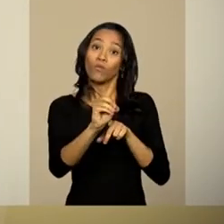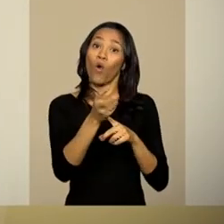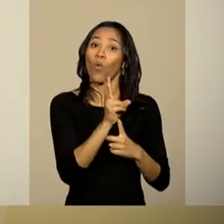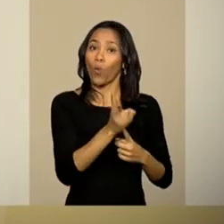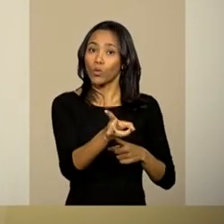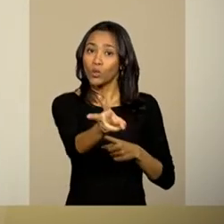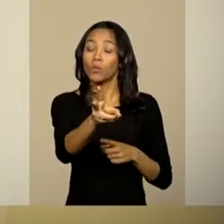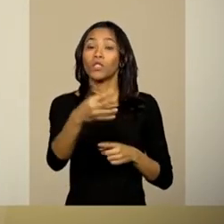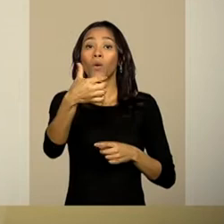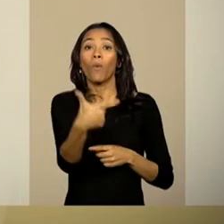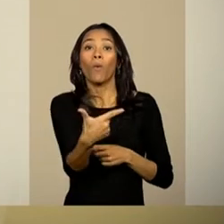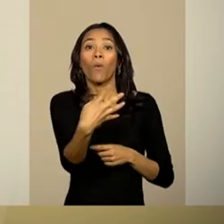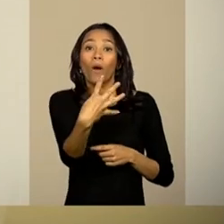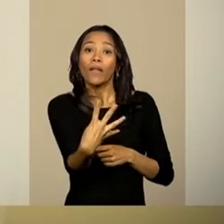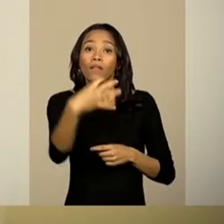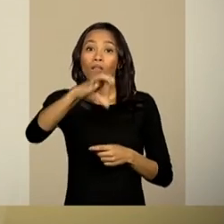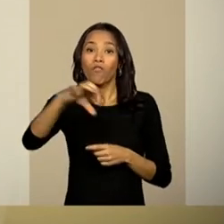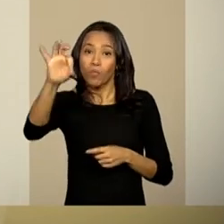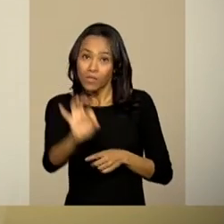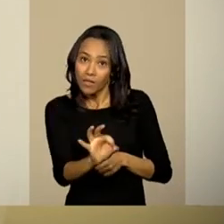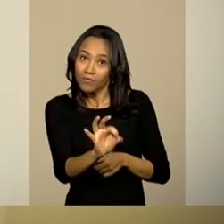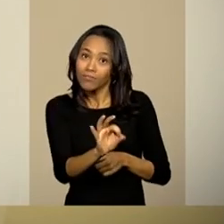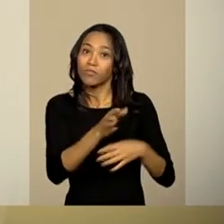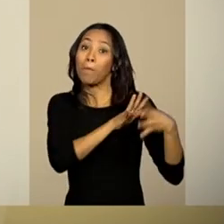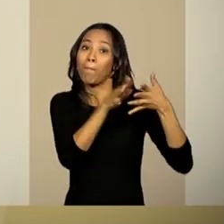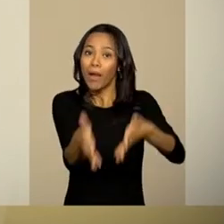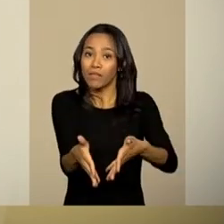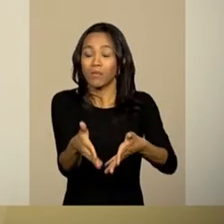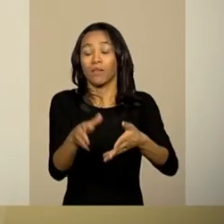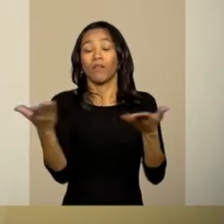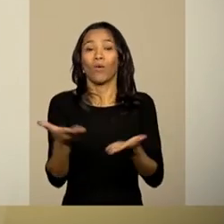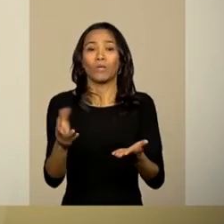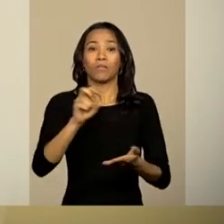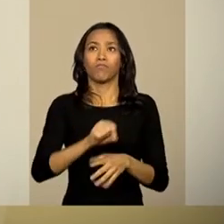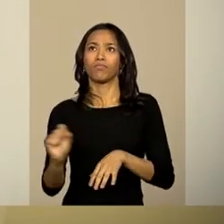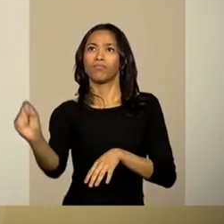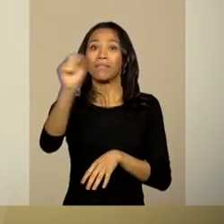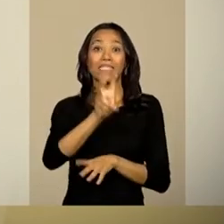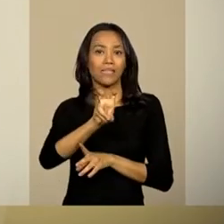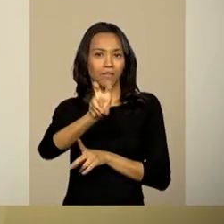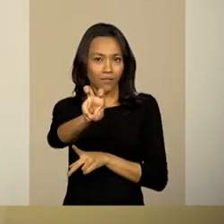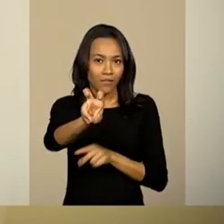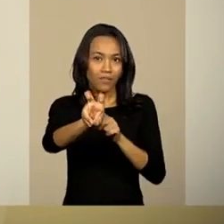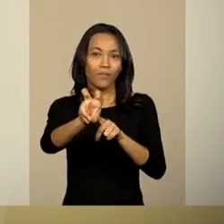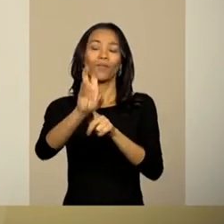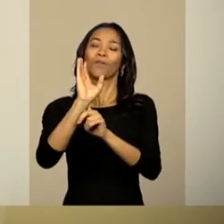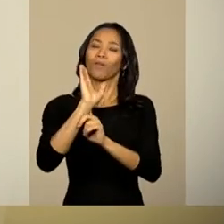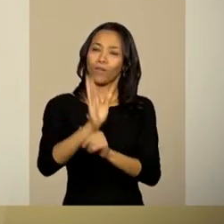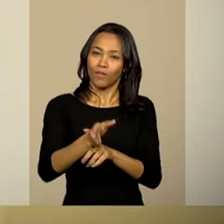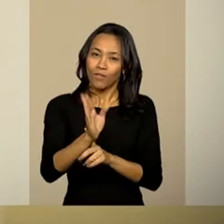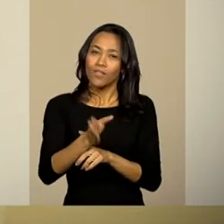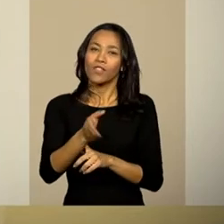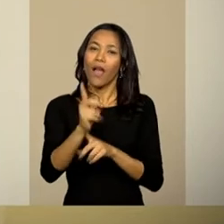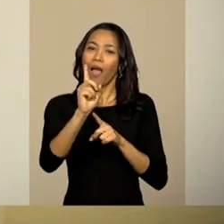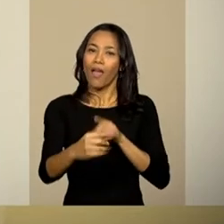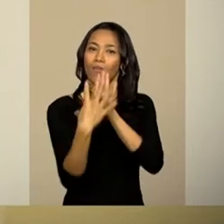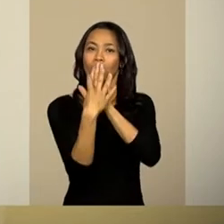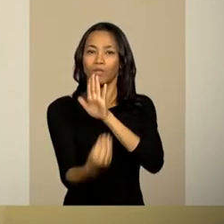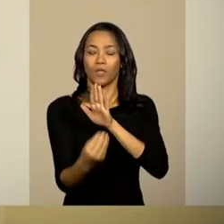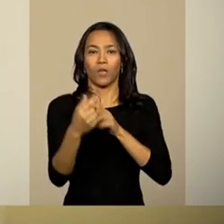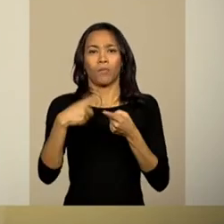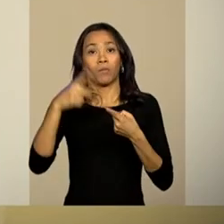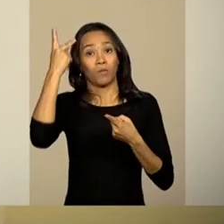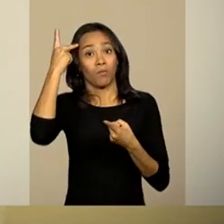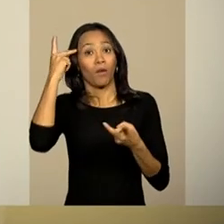de 49%. Hoje, 5 dos maiores aeroportos do Brasil já funcionam neste modelo: